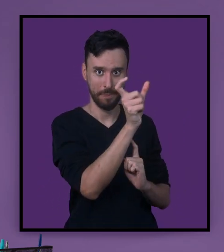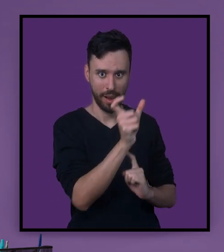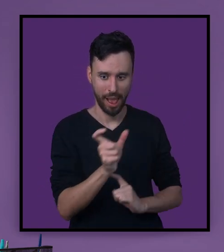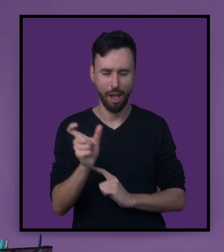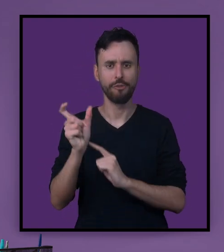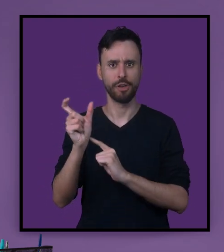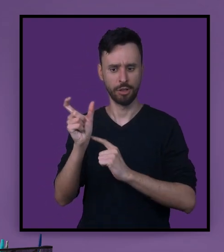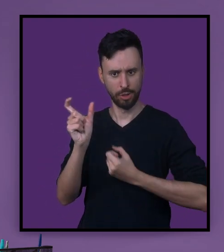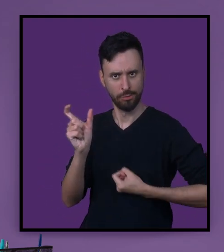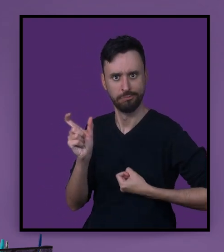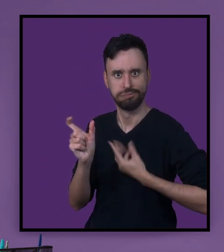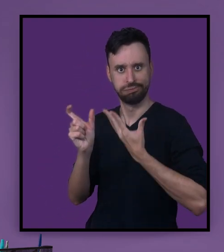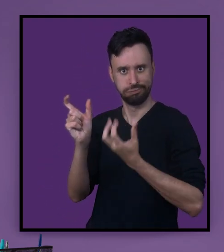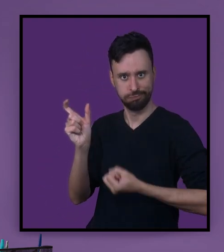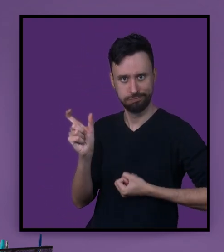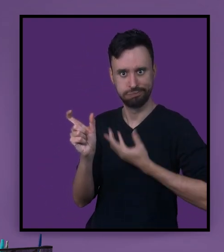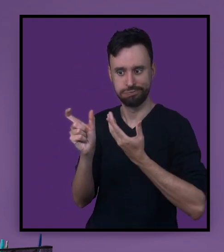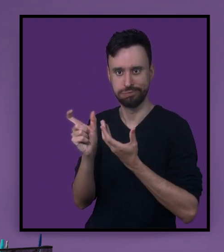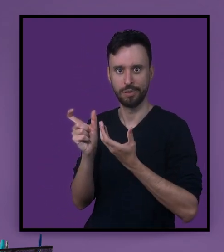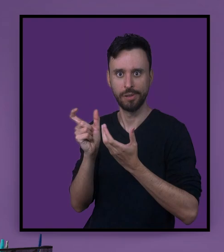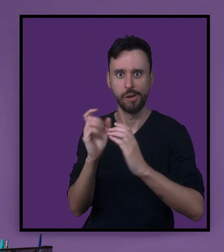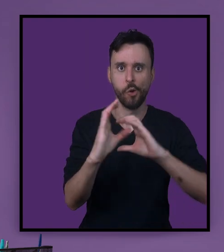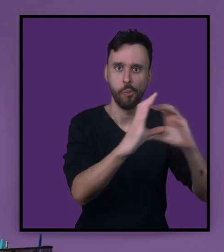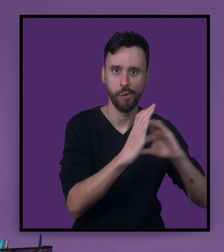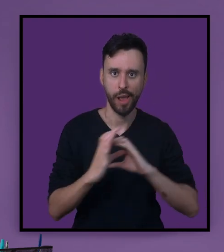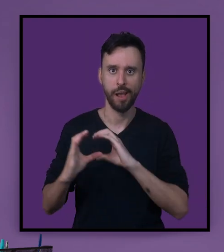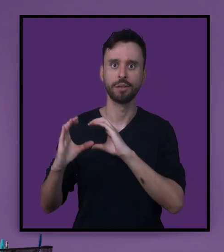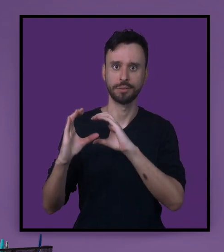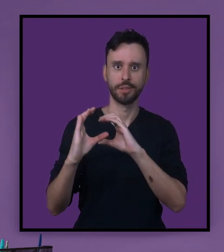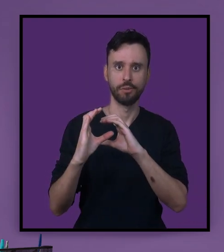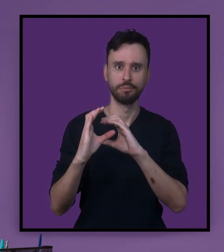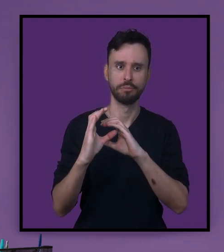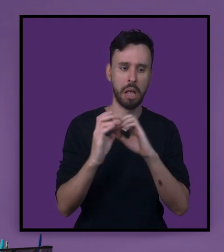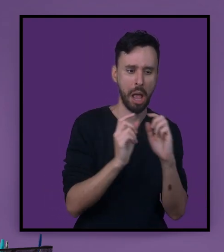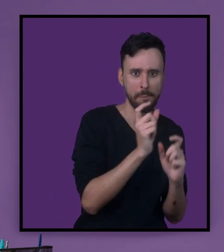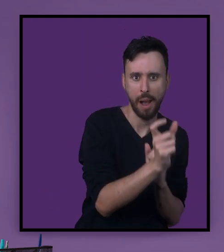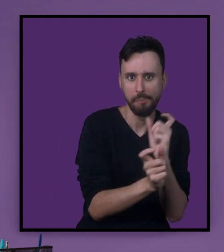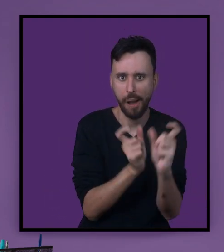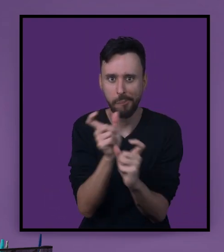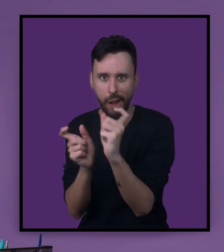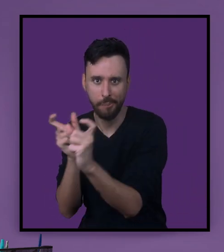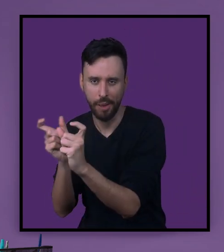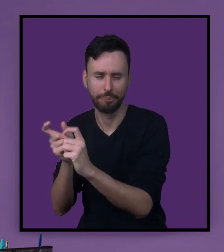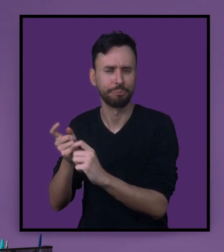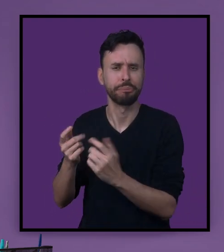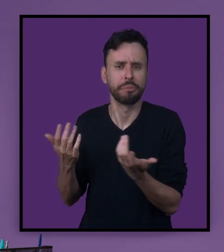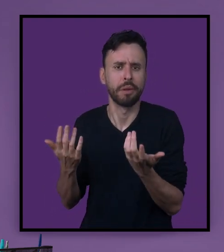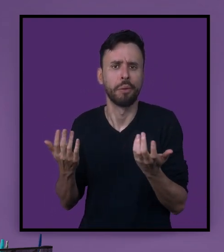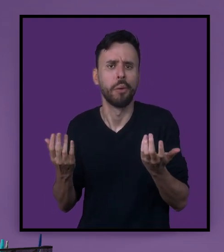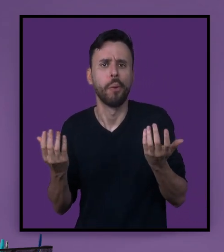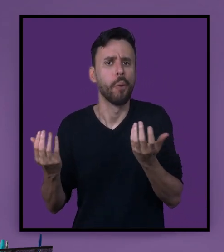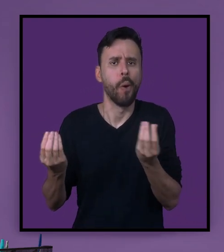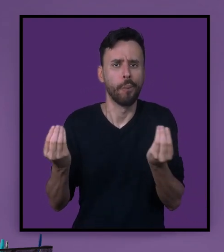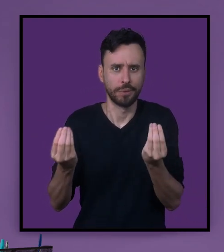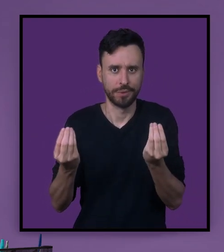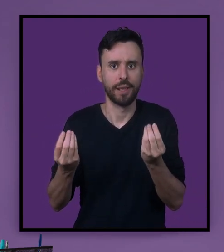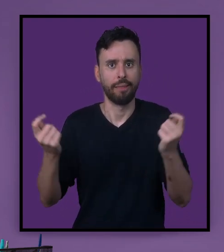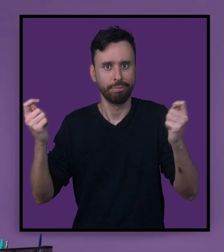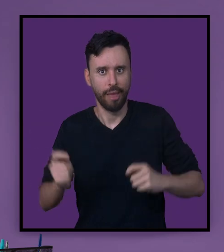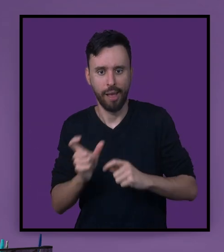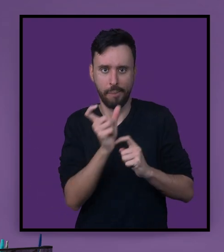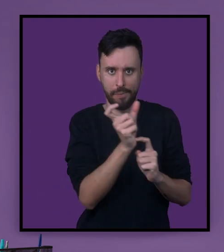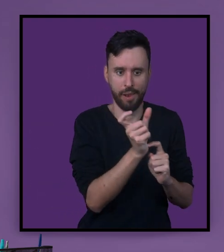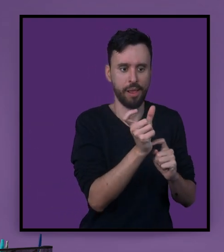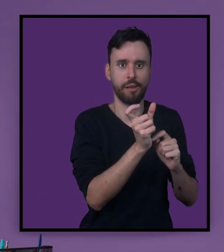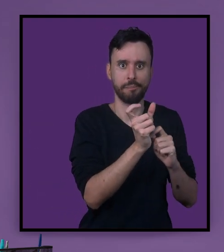palavras produzem maior expressividade à comunicação através das palavras. Ou seja,